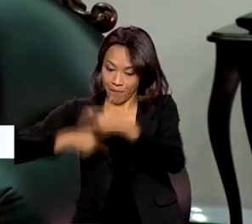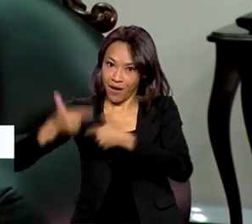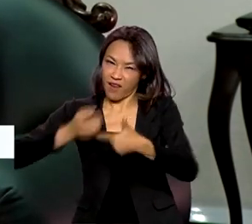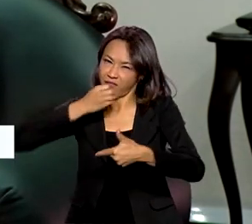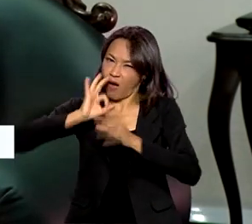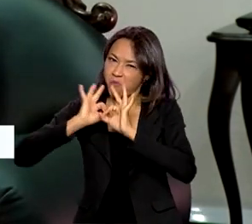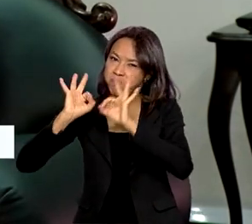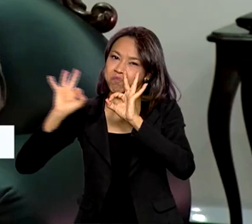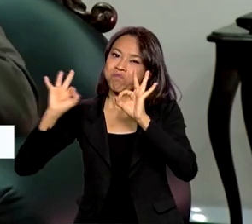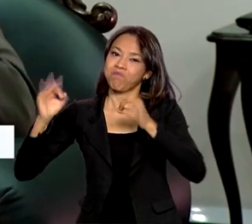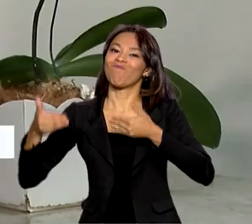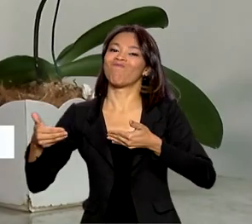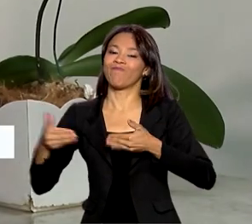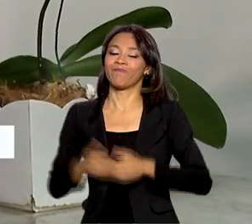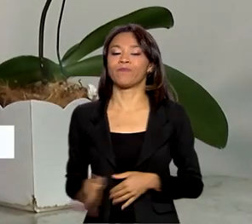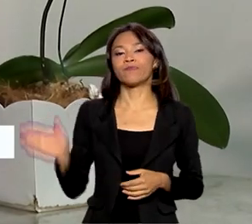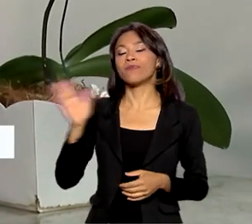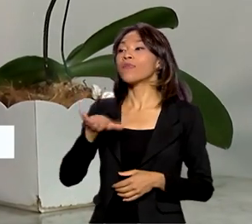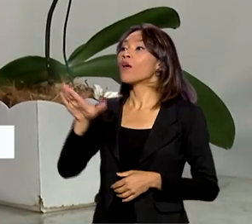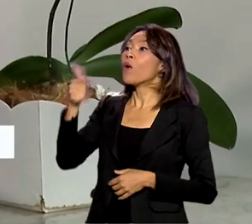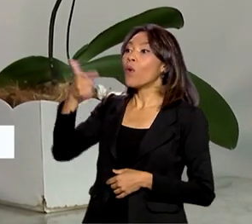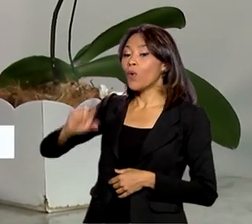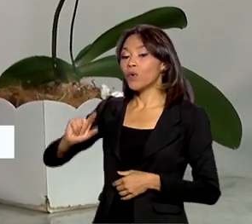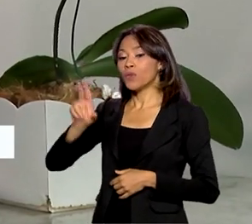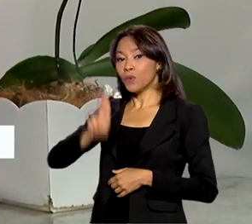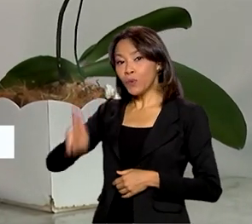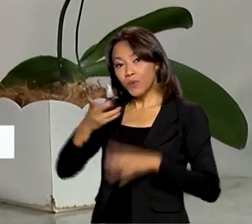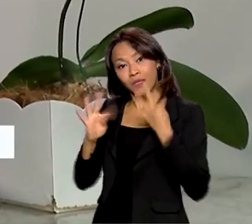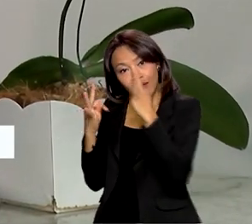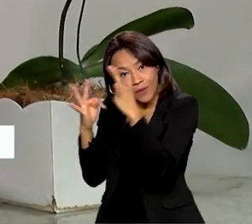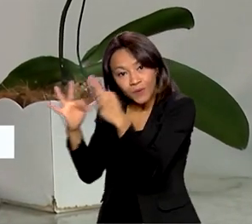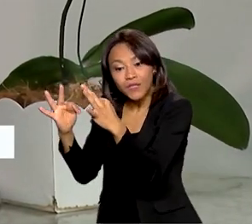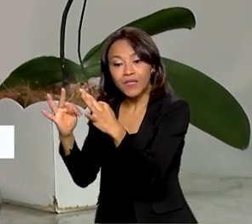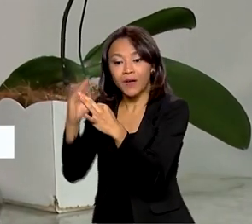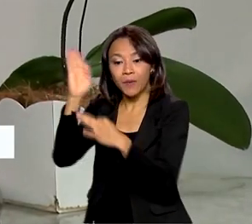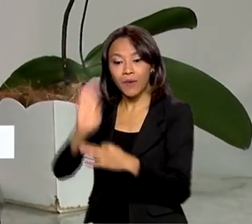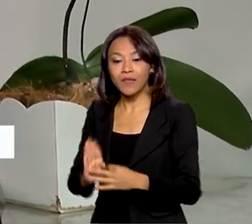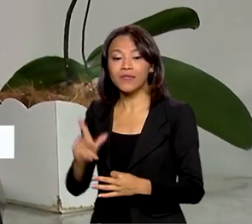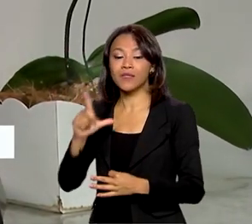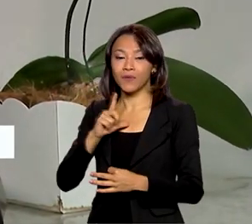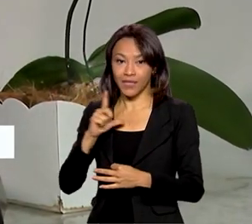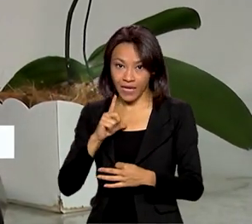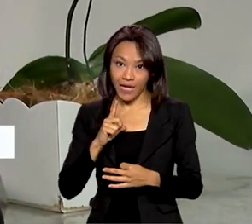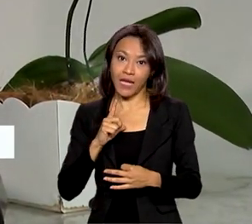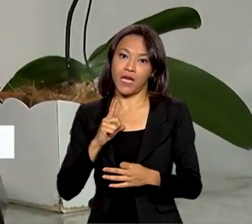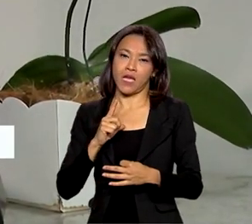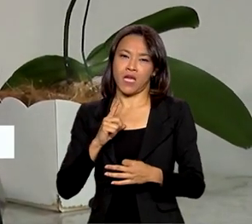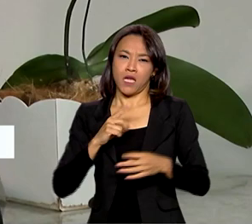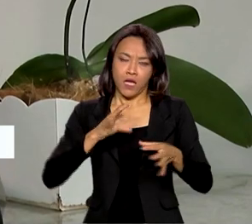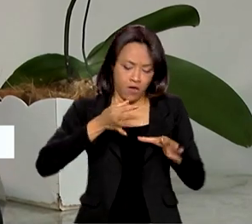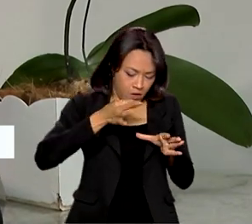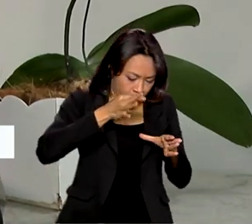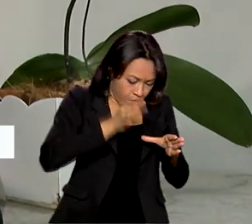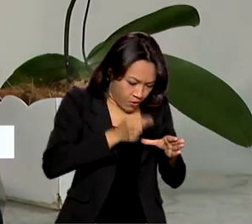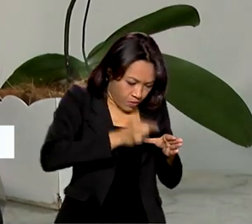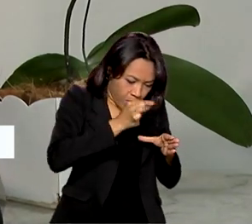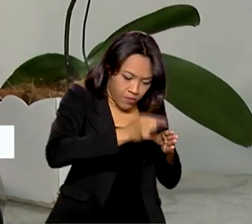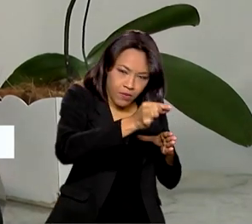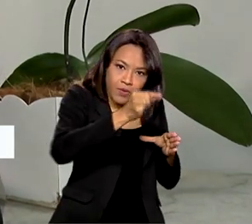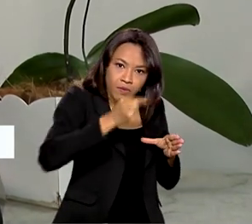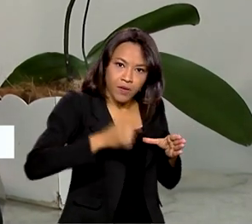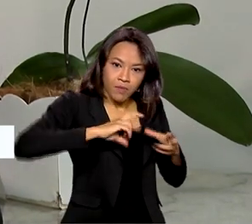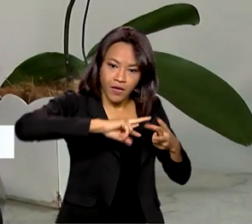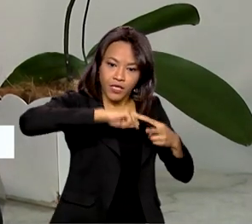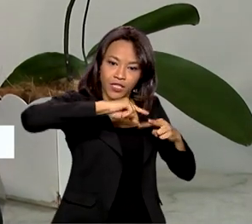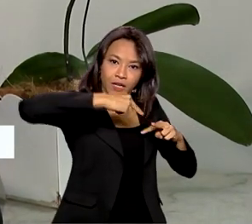tá realmente funcionado falando agora do uso da tecnologia Brasil tem aí o banco de perfis genéticos que